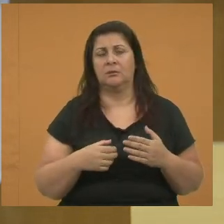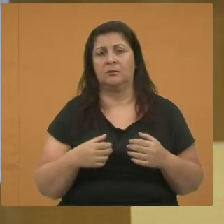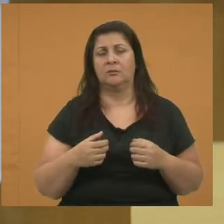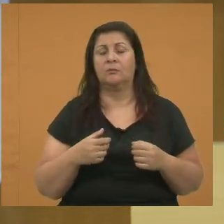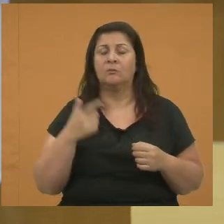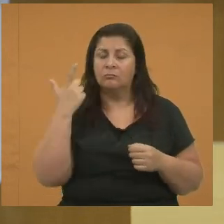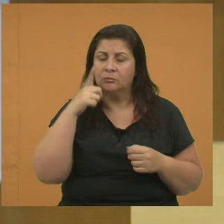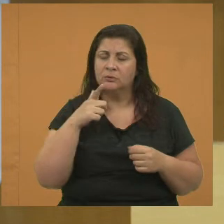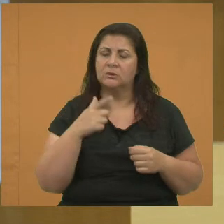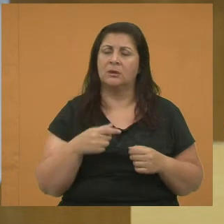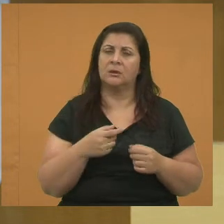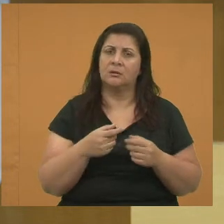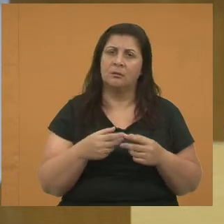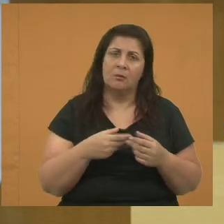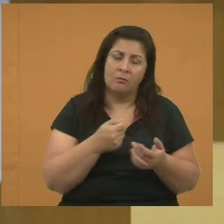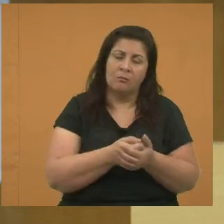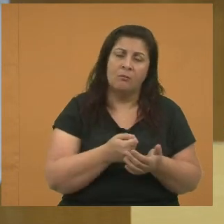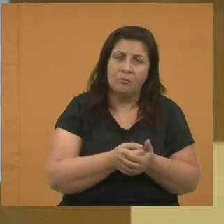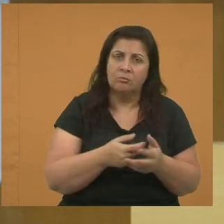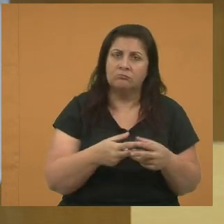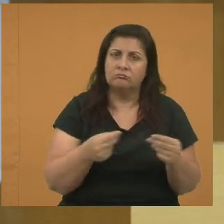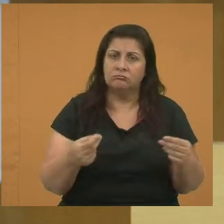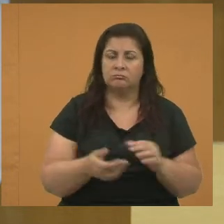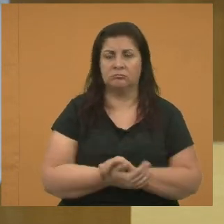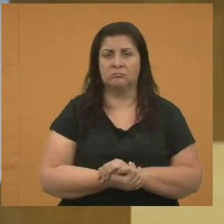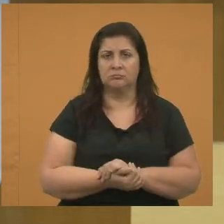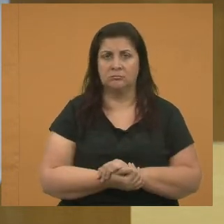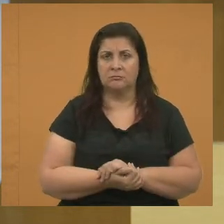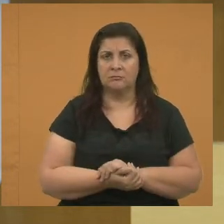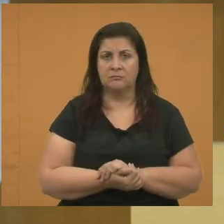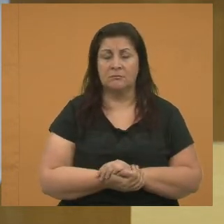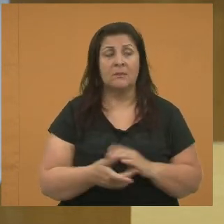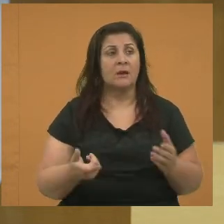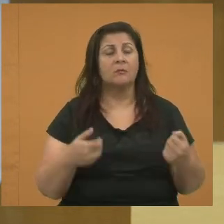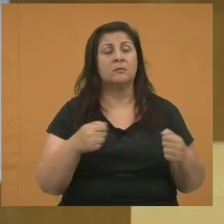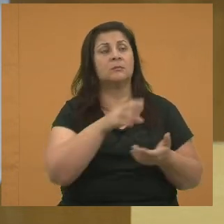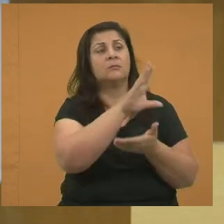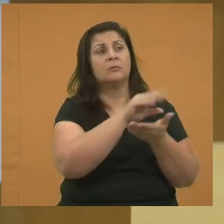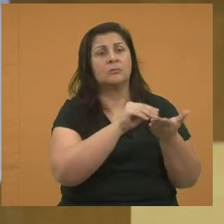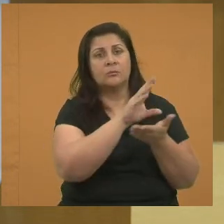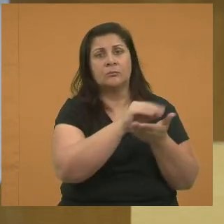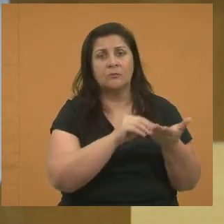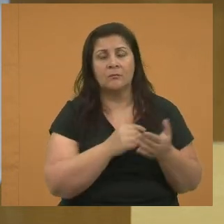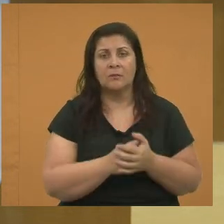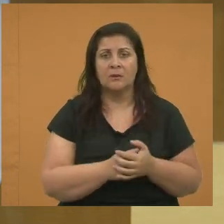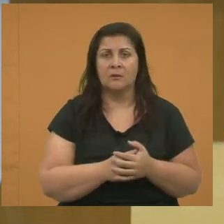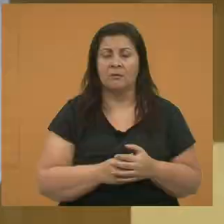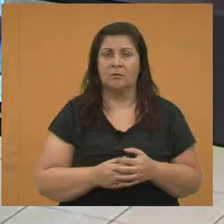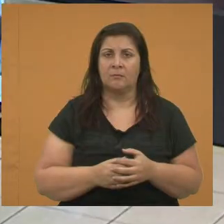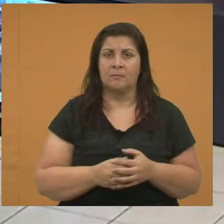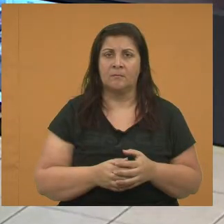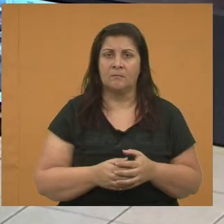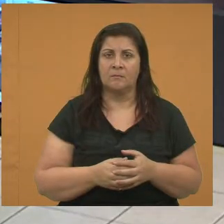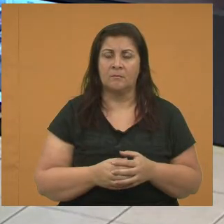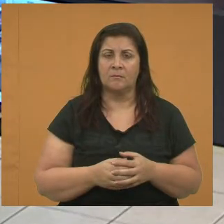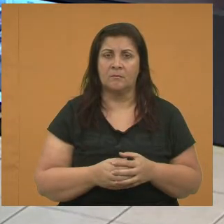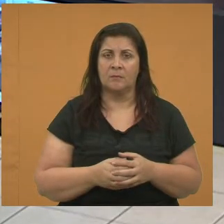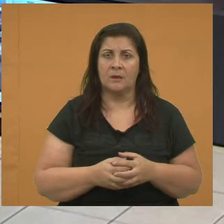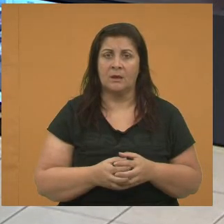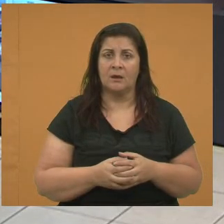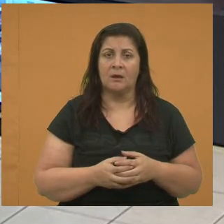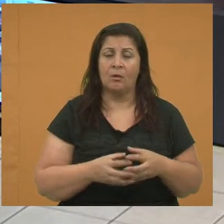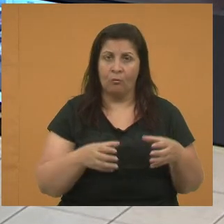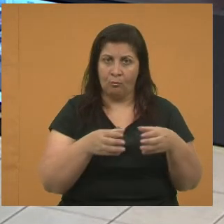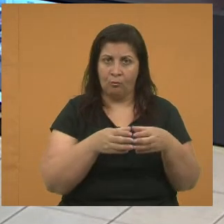subsistência. E a gente vai conseguir, seguindo o exemplo desse grupo que fez, que comemorou 2 anos, que se